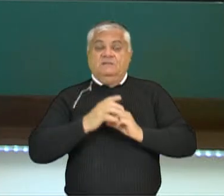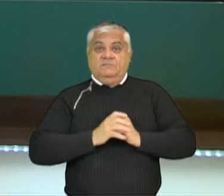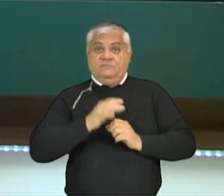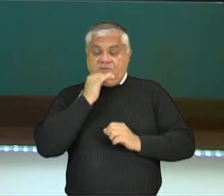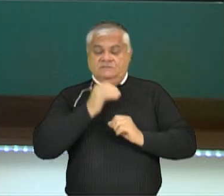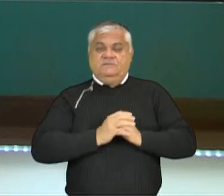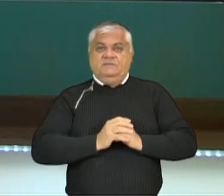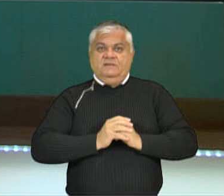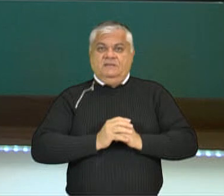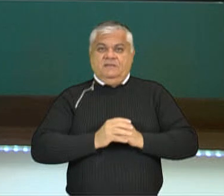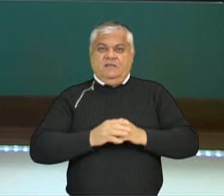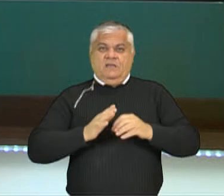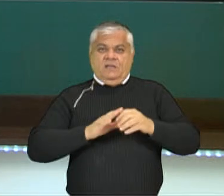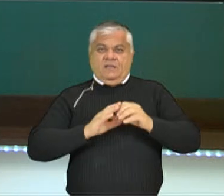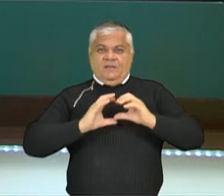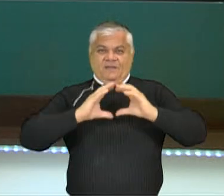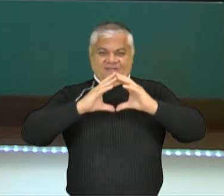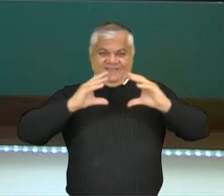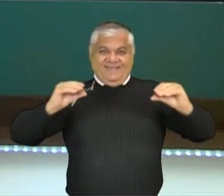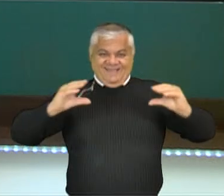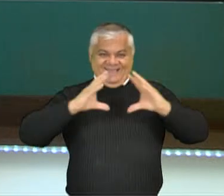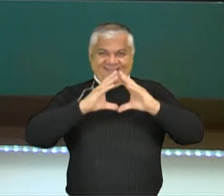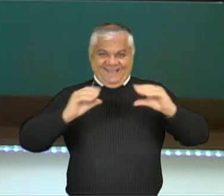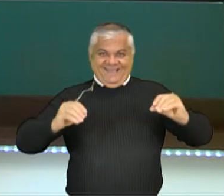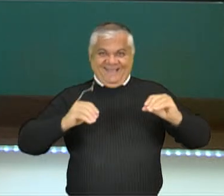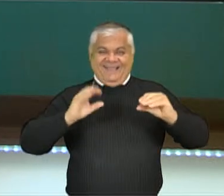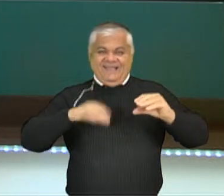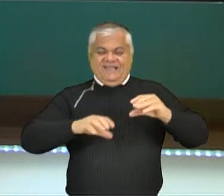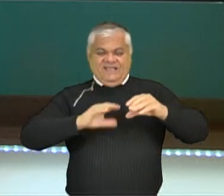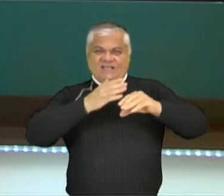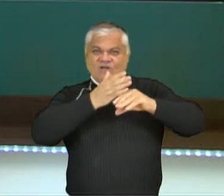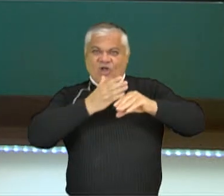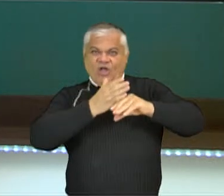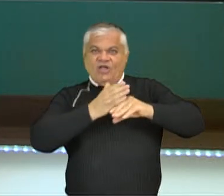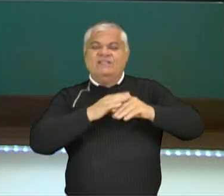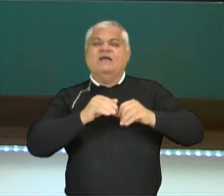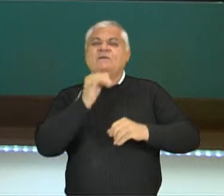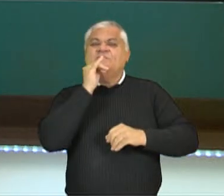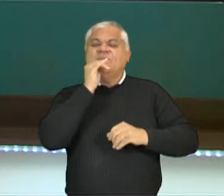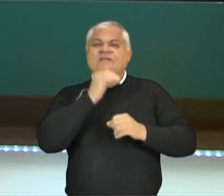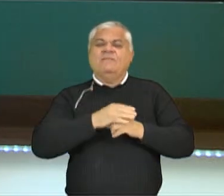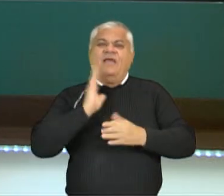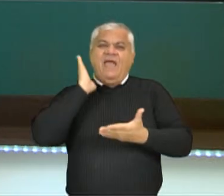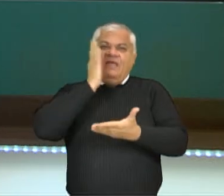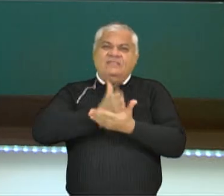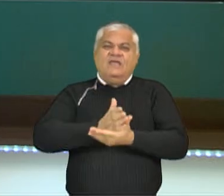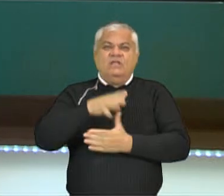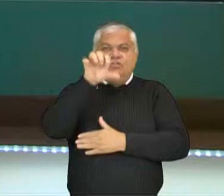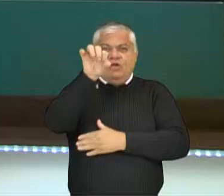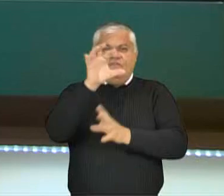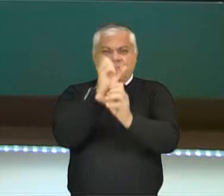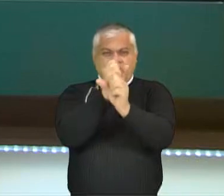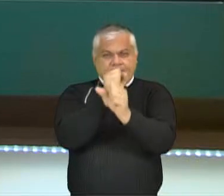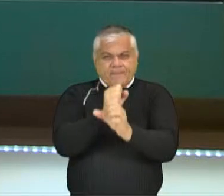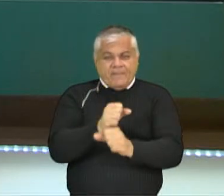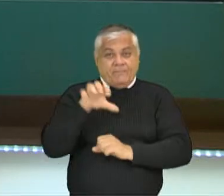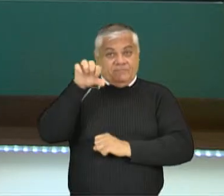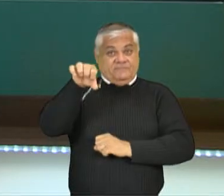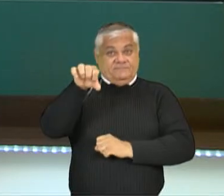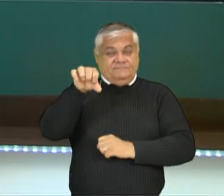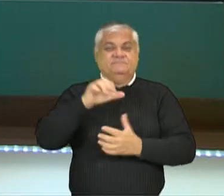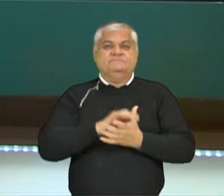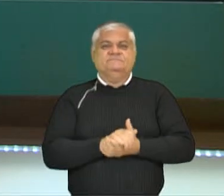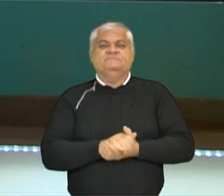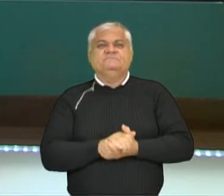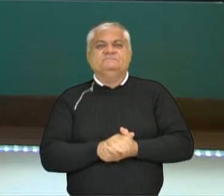de basquete, então eles pegavam a bola de basquete, a câmara da bola de basquete, e o jogo ele ia até 9 pontos só. Então